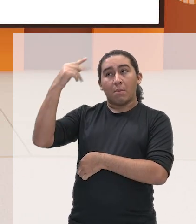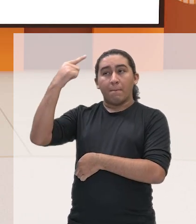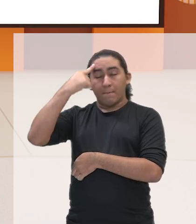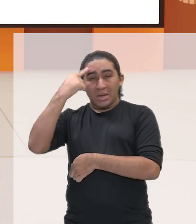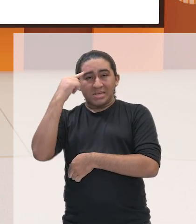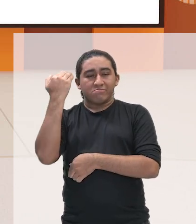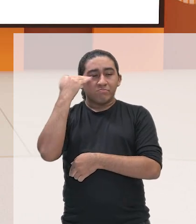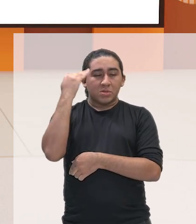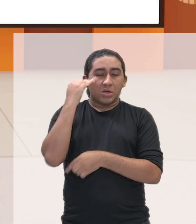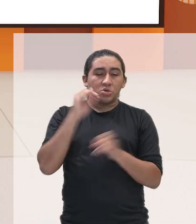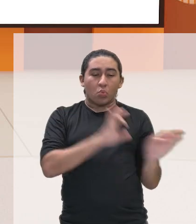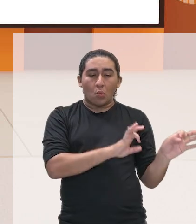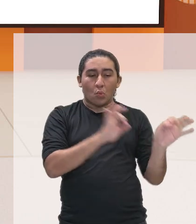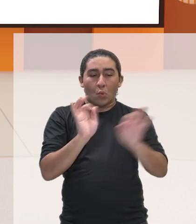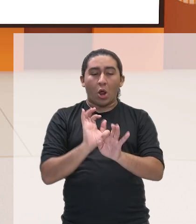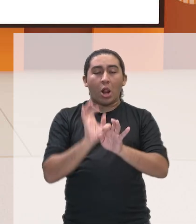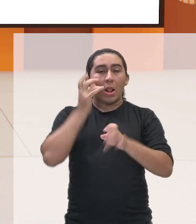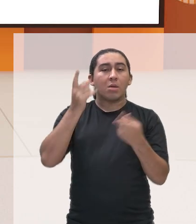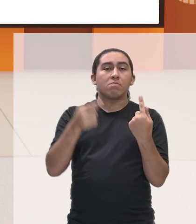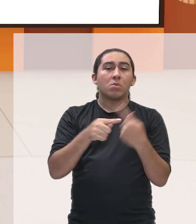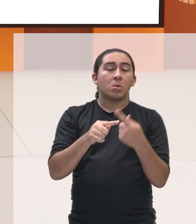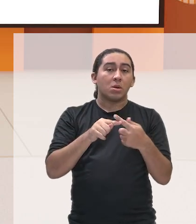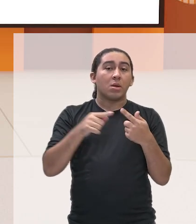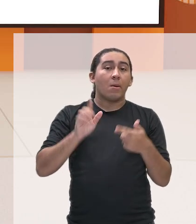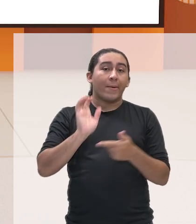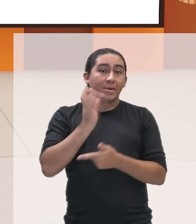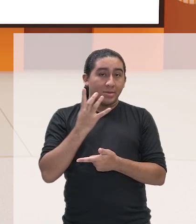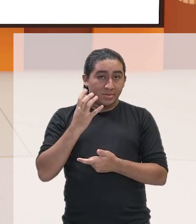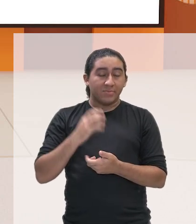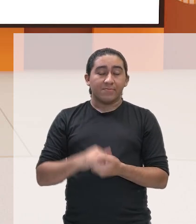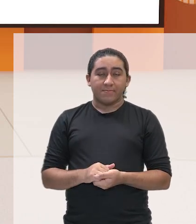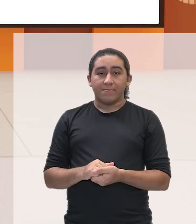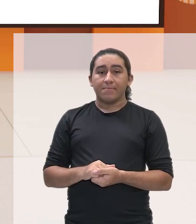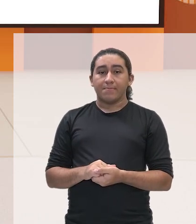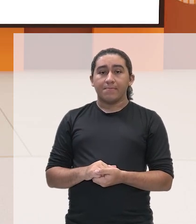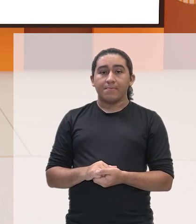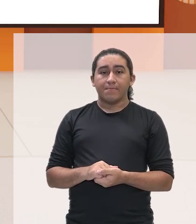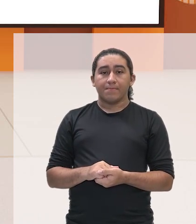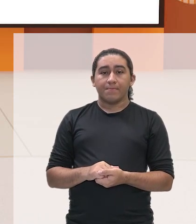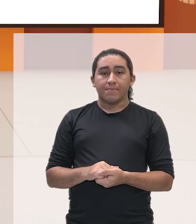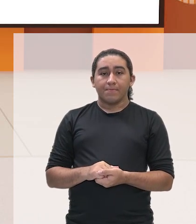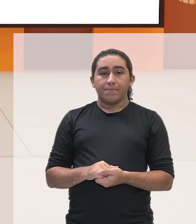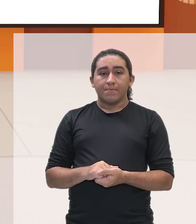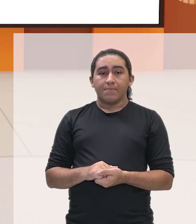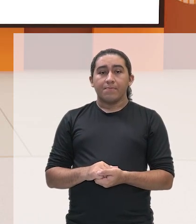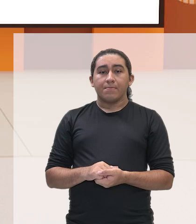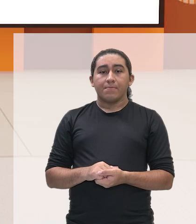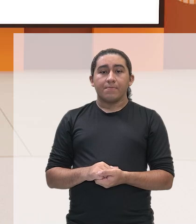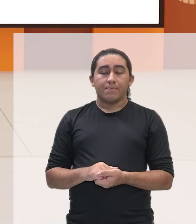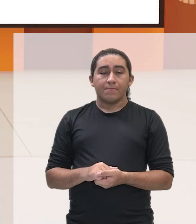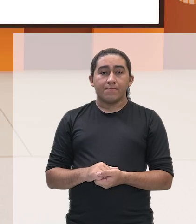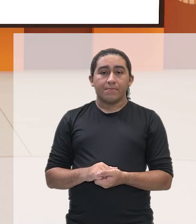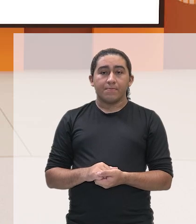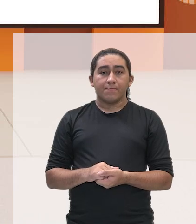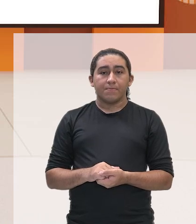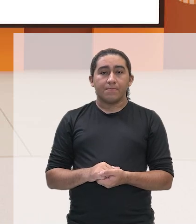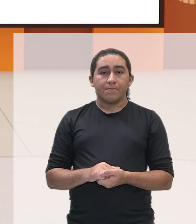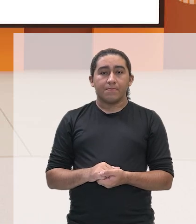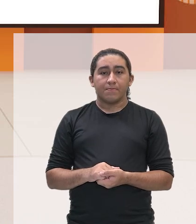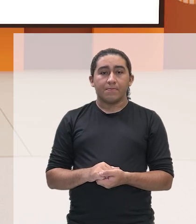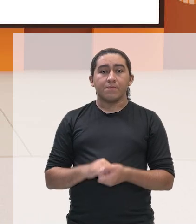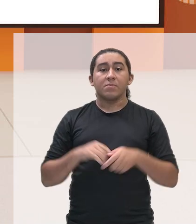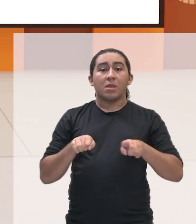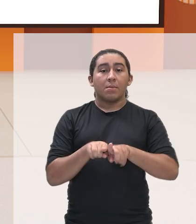tentar entender por que acontecem as coisas, né? Muito bem. E aí, nós vamos ter a